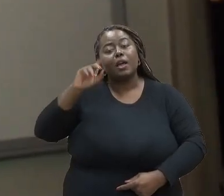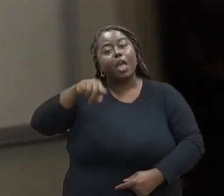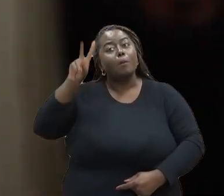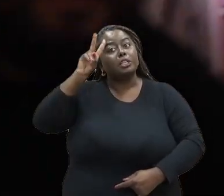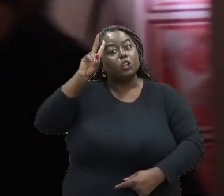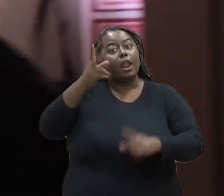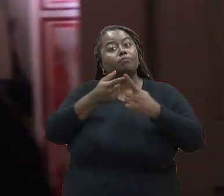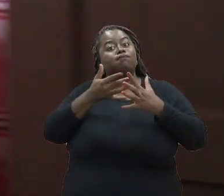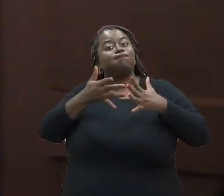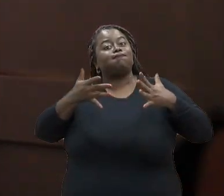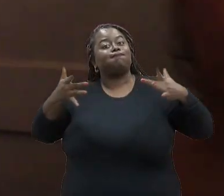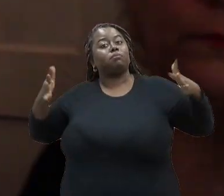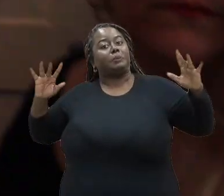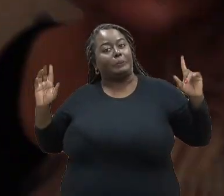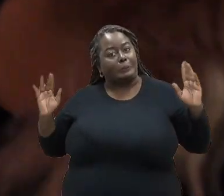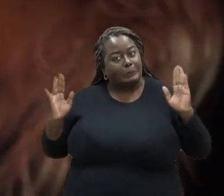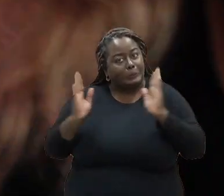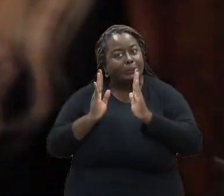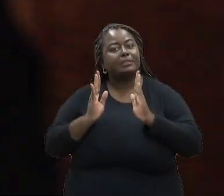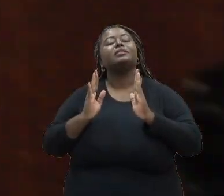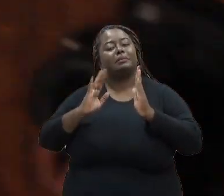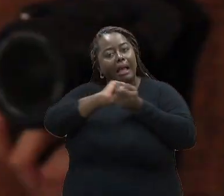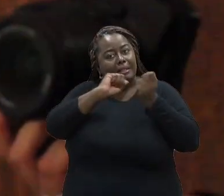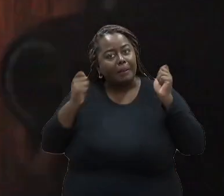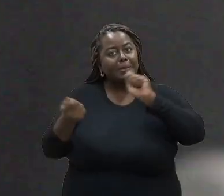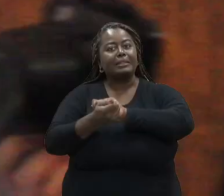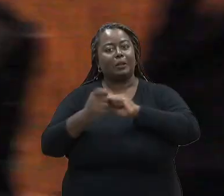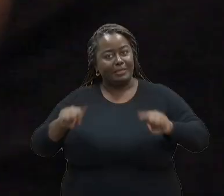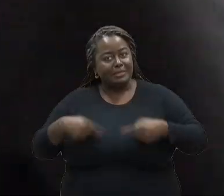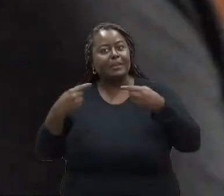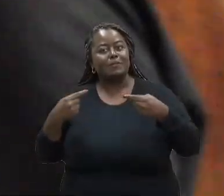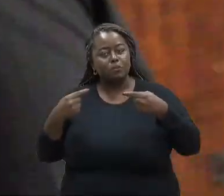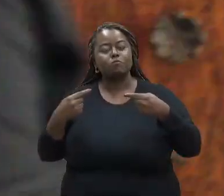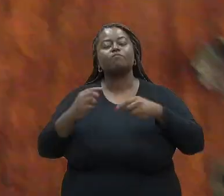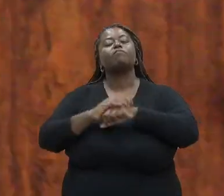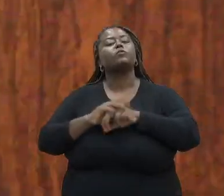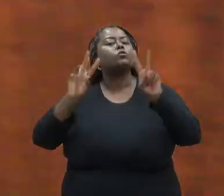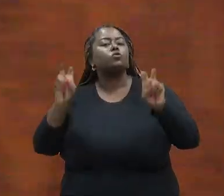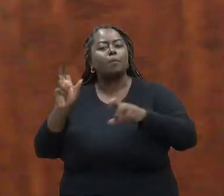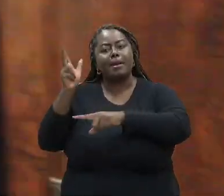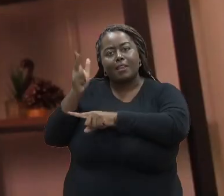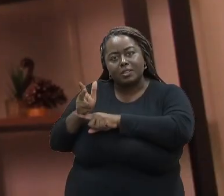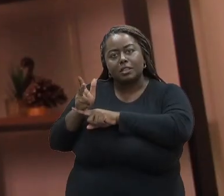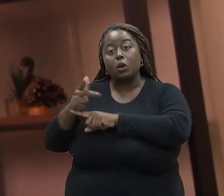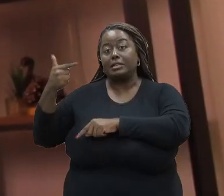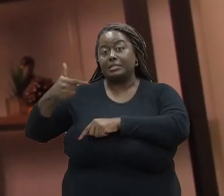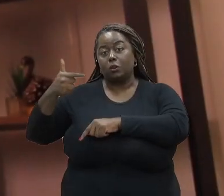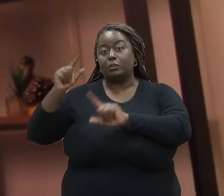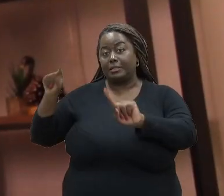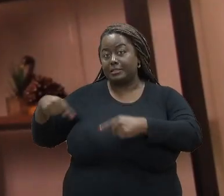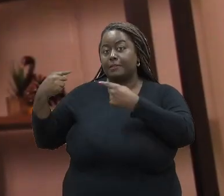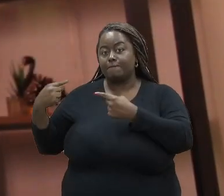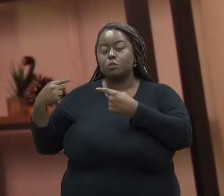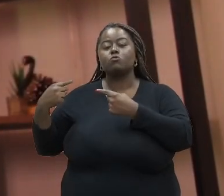longa pra se colocar ali. Foi onde surgiu o primeiro desafio, como fazer essa adaptação. Falando assim de gravação, o segundo desafio